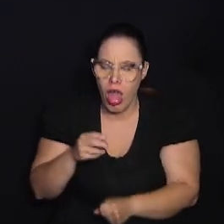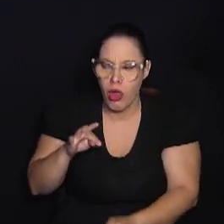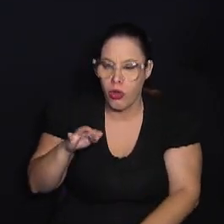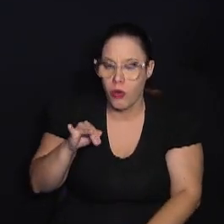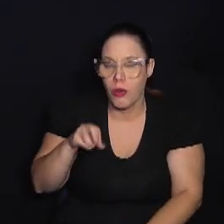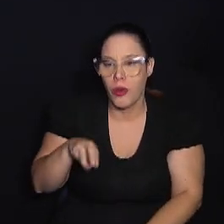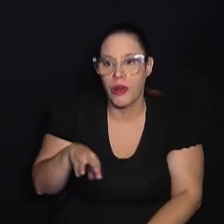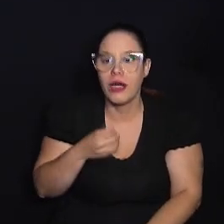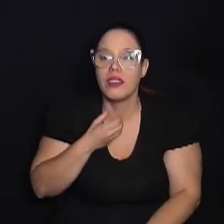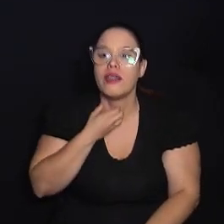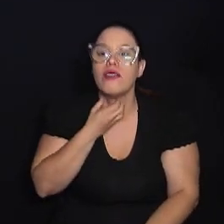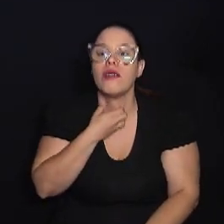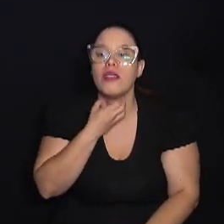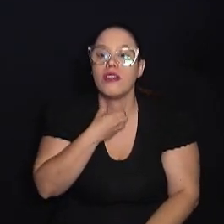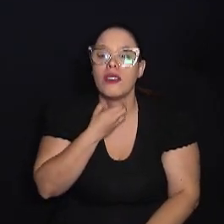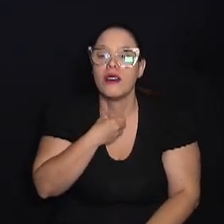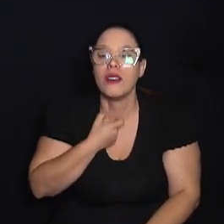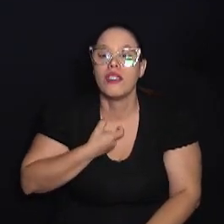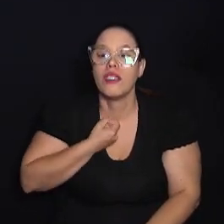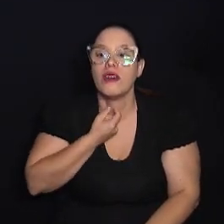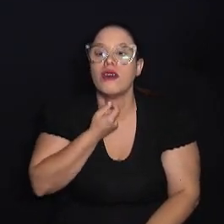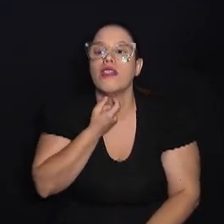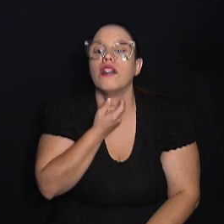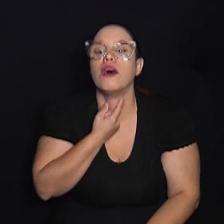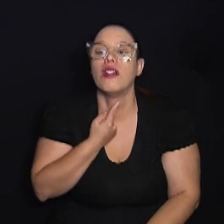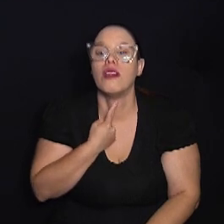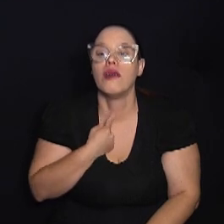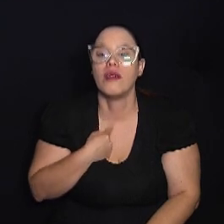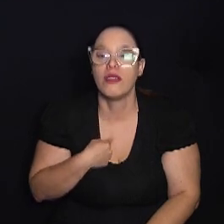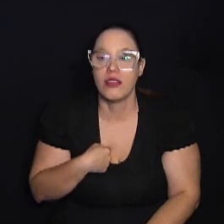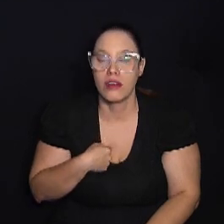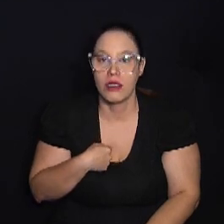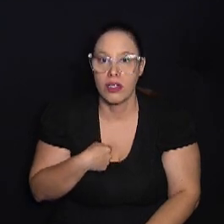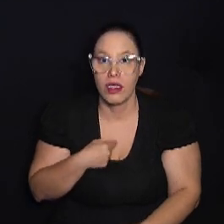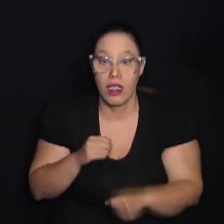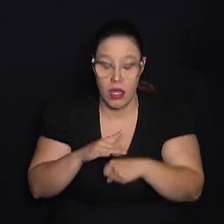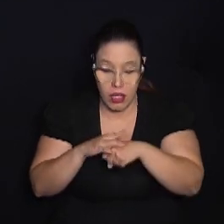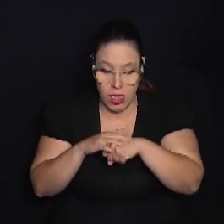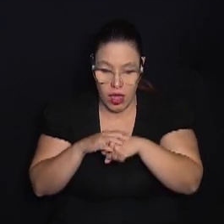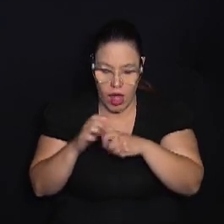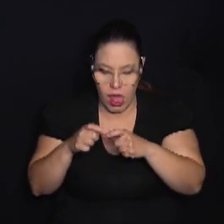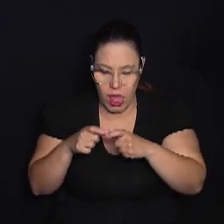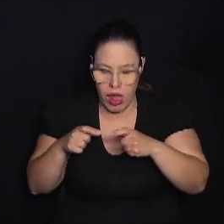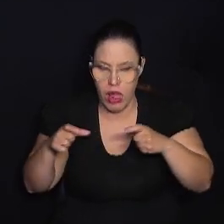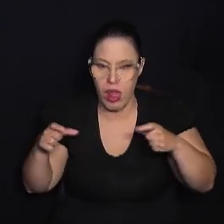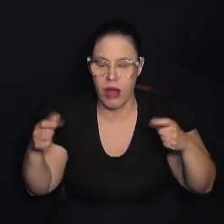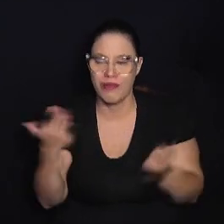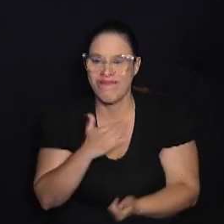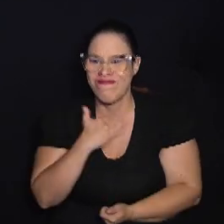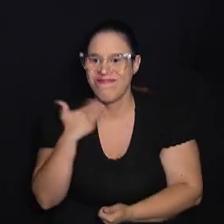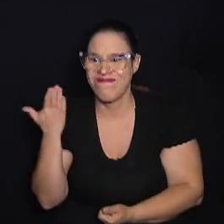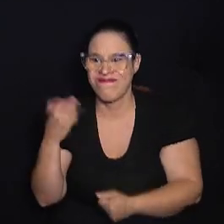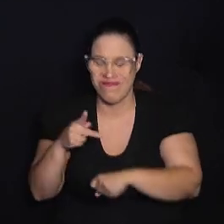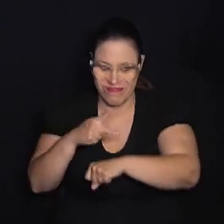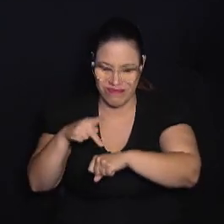cavidade oral, tireoide e laringe. A doença apresenta um elevado índice de mortalidade no